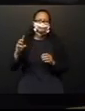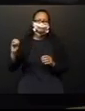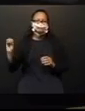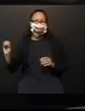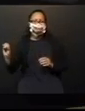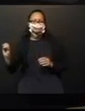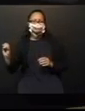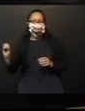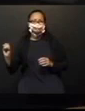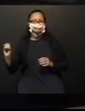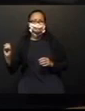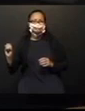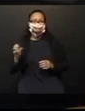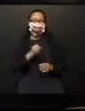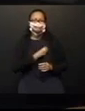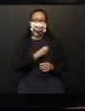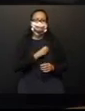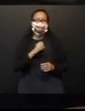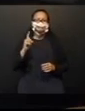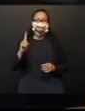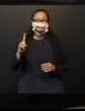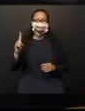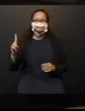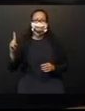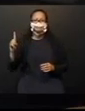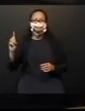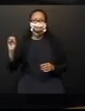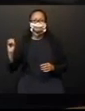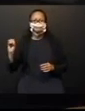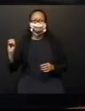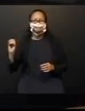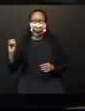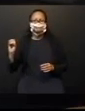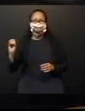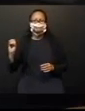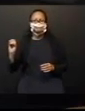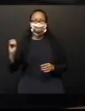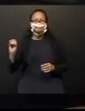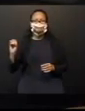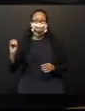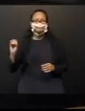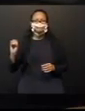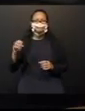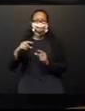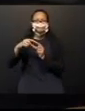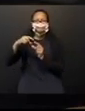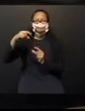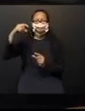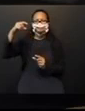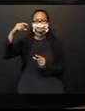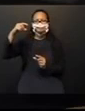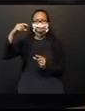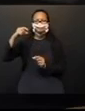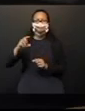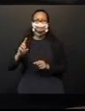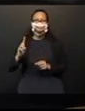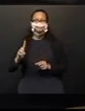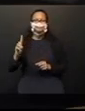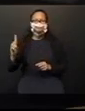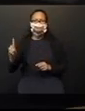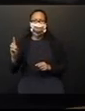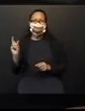110 ali embaixo, placa 100, 110 ali nas barrinhas e 11